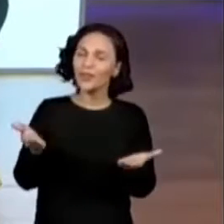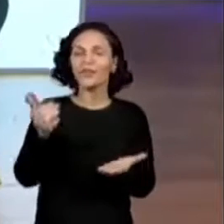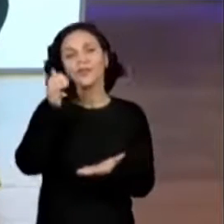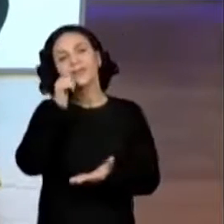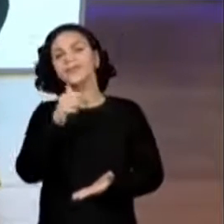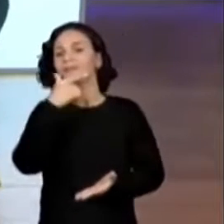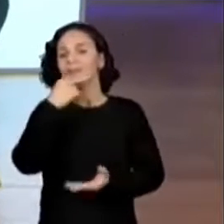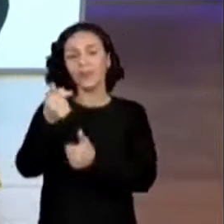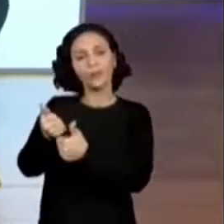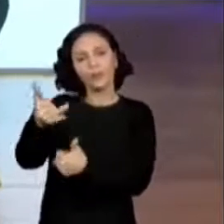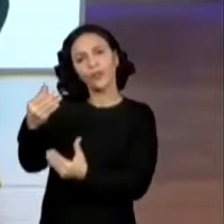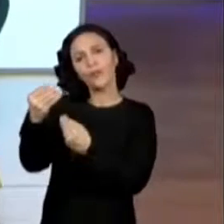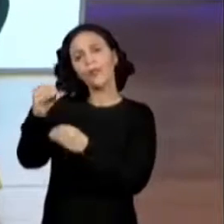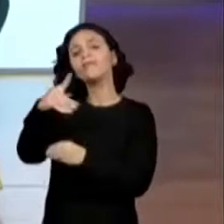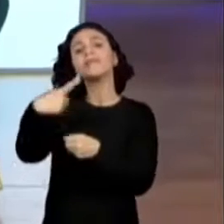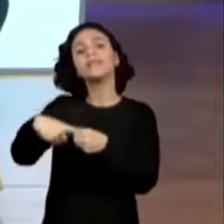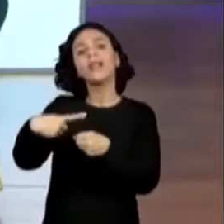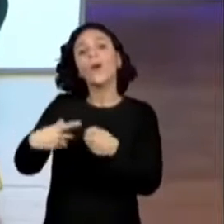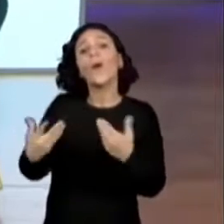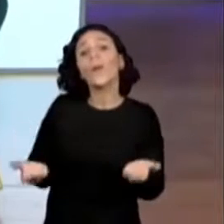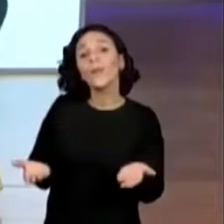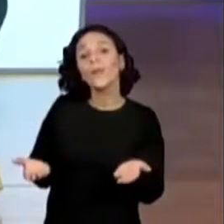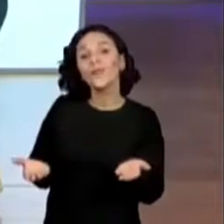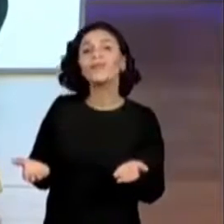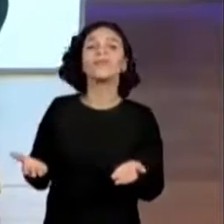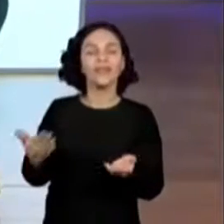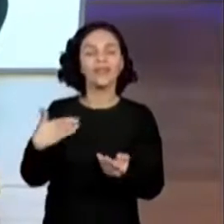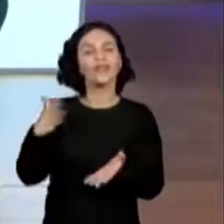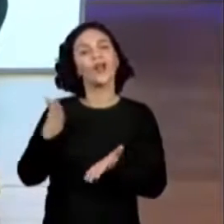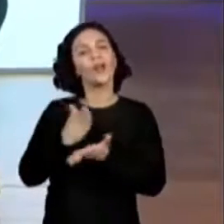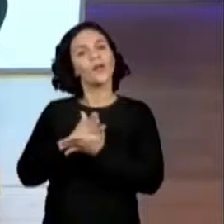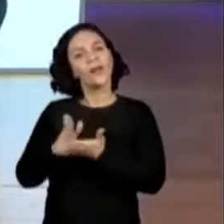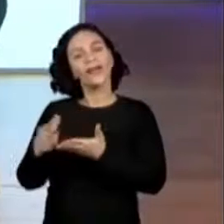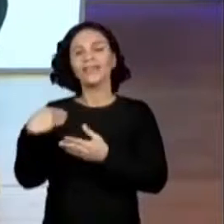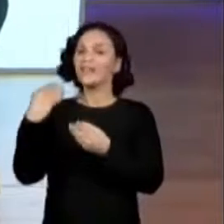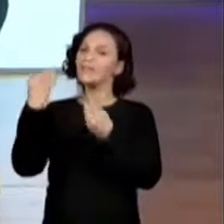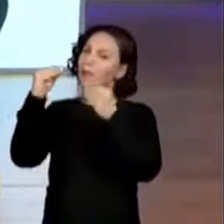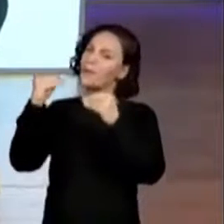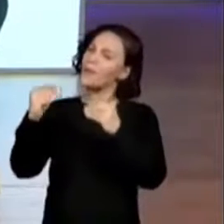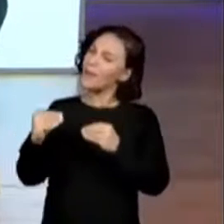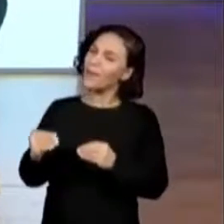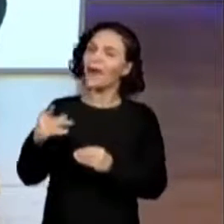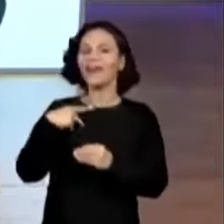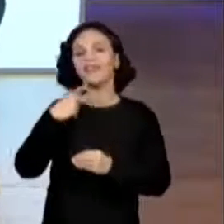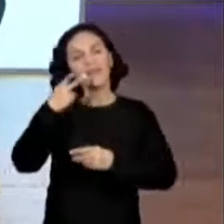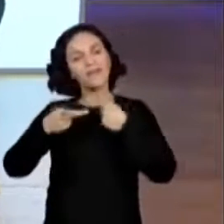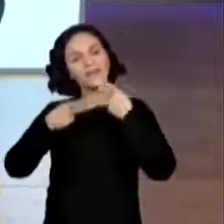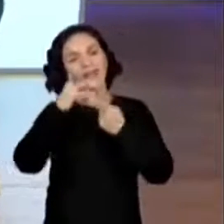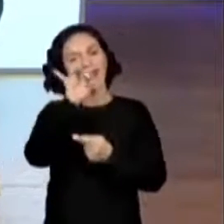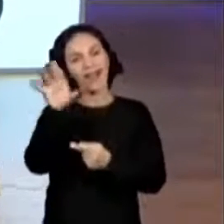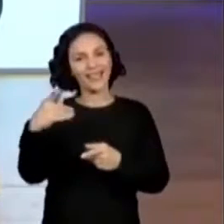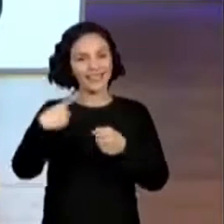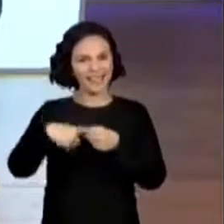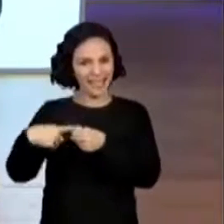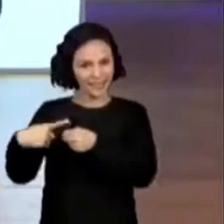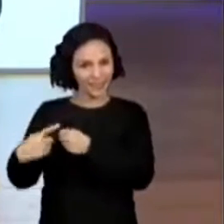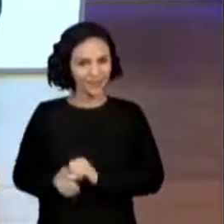aí a cidade de onde vocês estão falando, pra gente já poder ir aqui destacando, não é verdade? E a gente vai